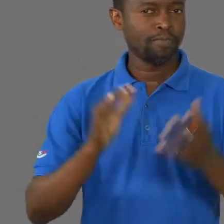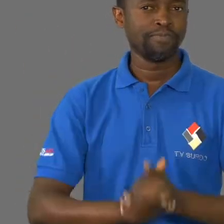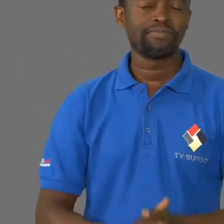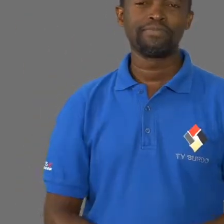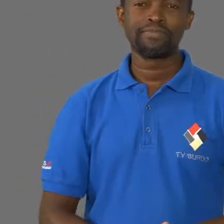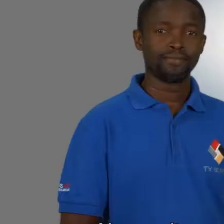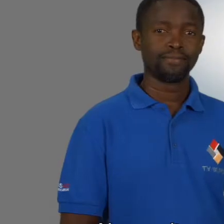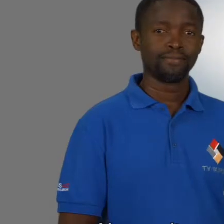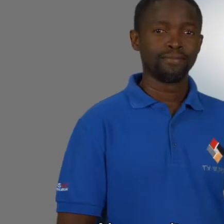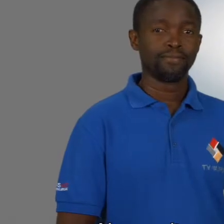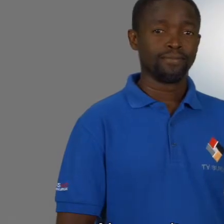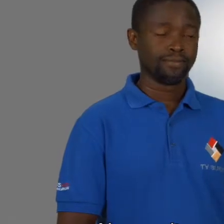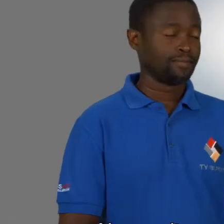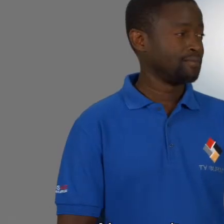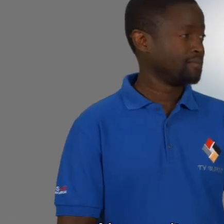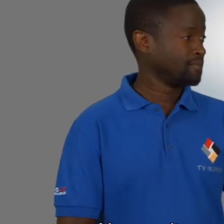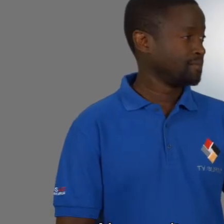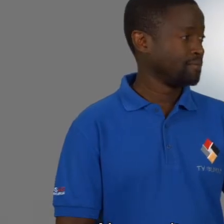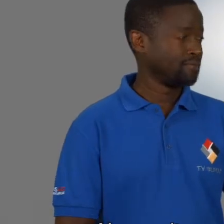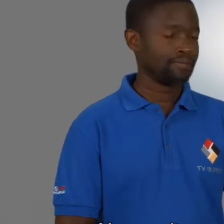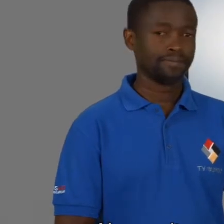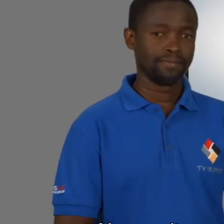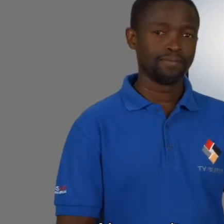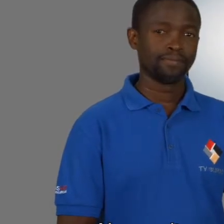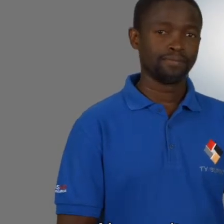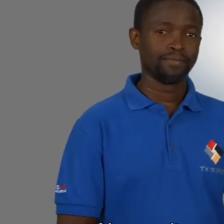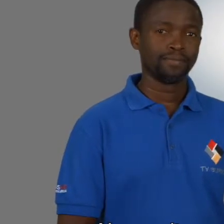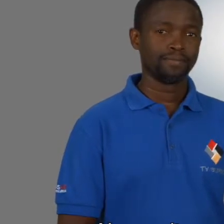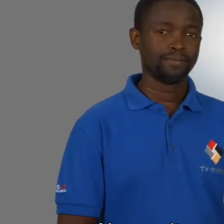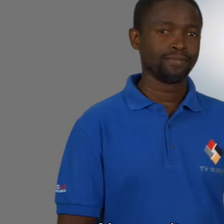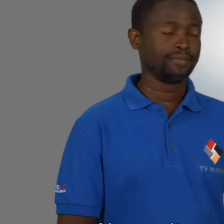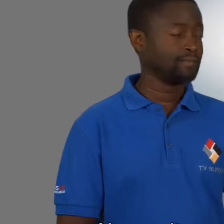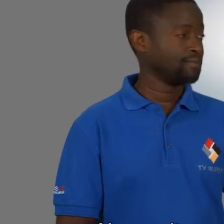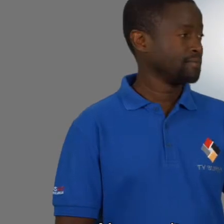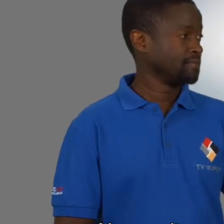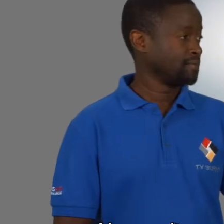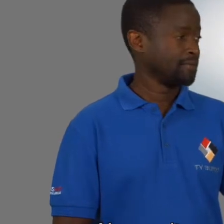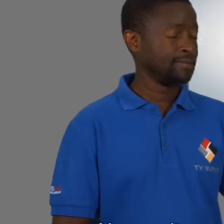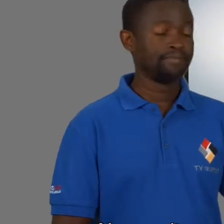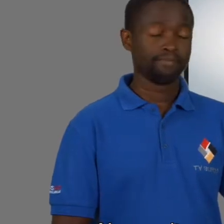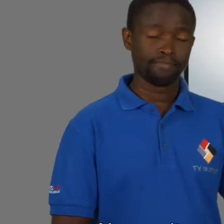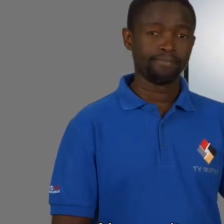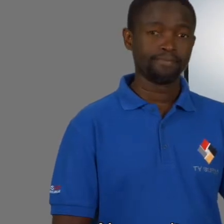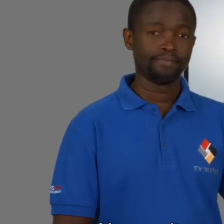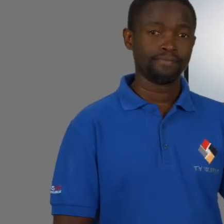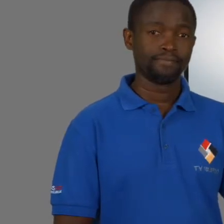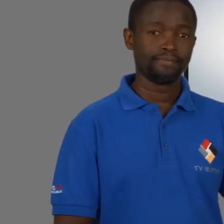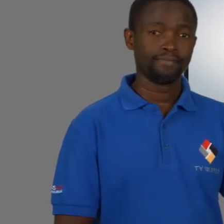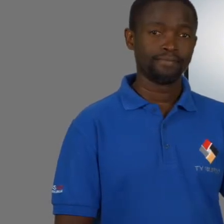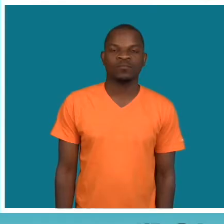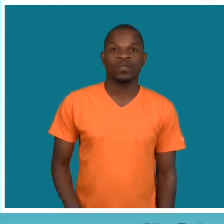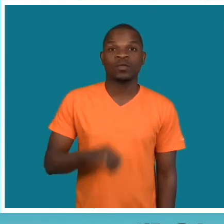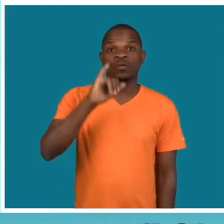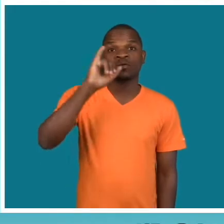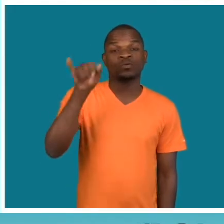Nessa altura, ele tem apenas oito anos de idade e hoje, recente-se dessa situação.